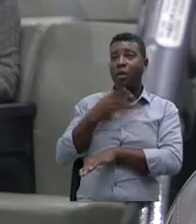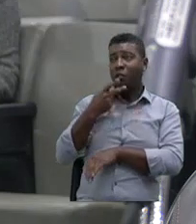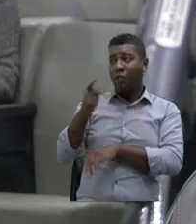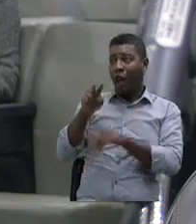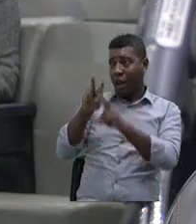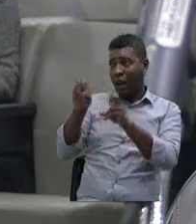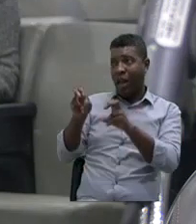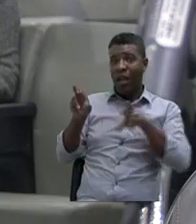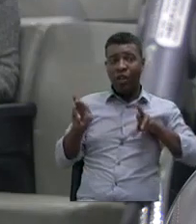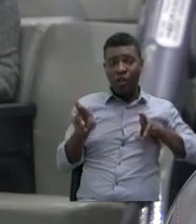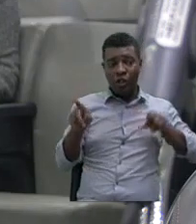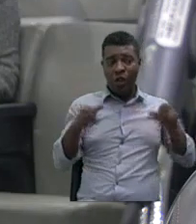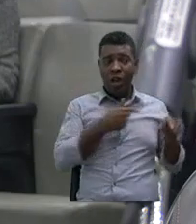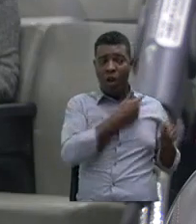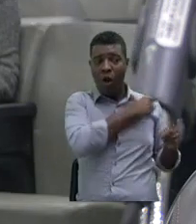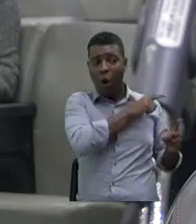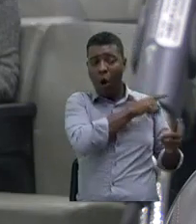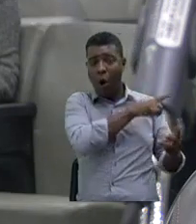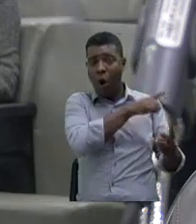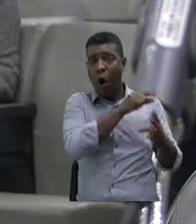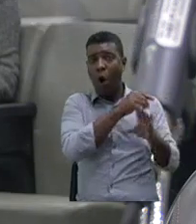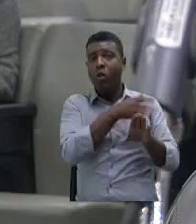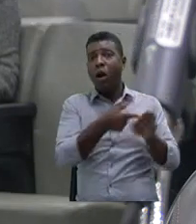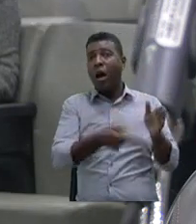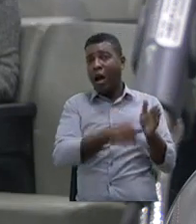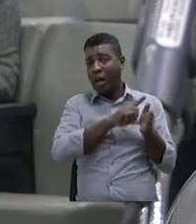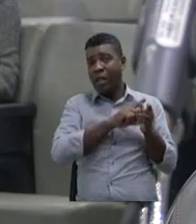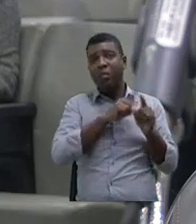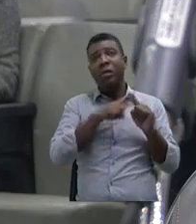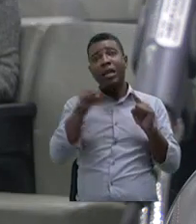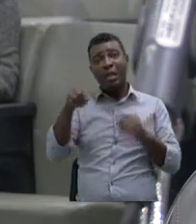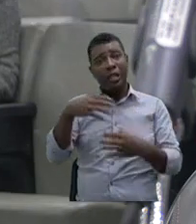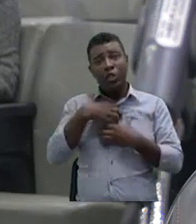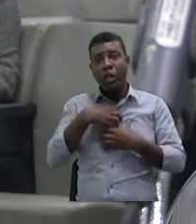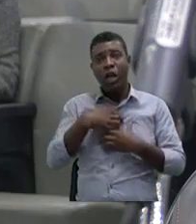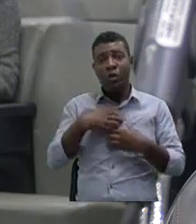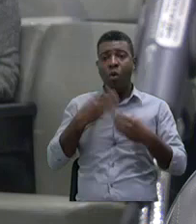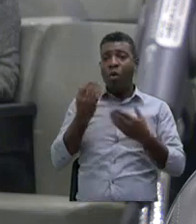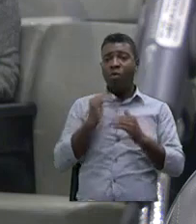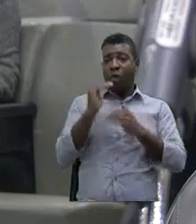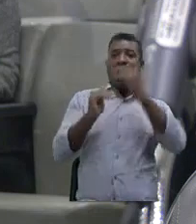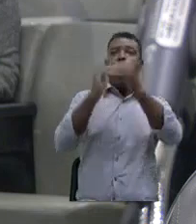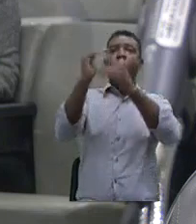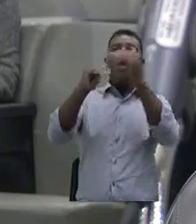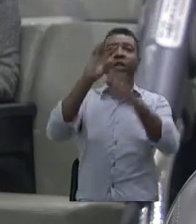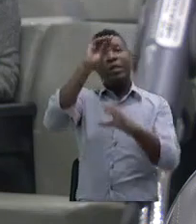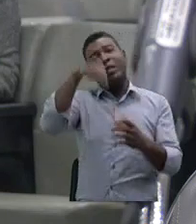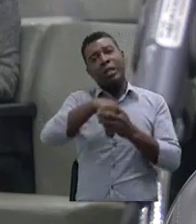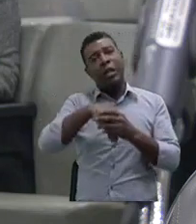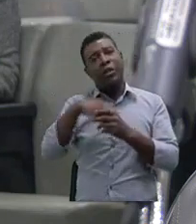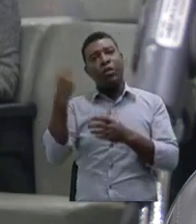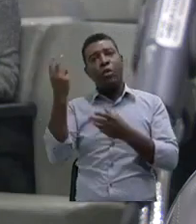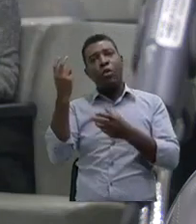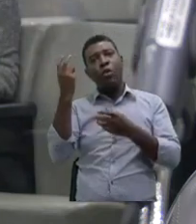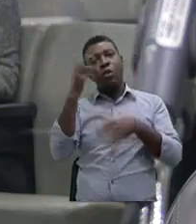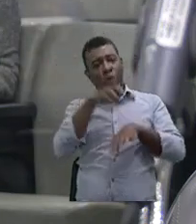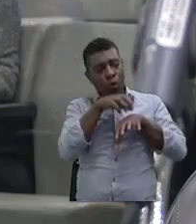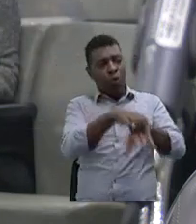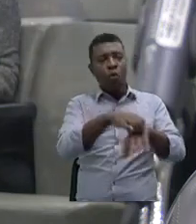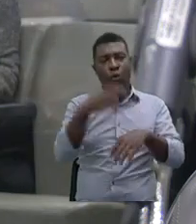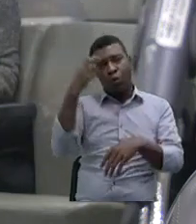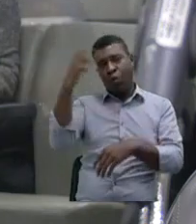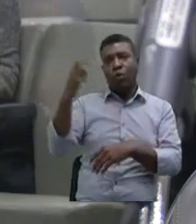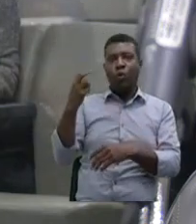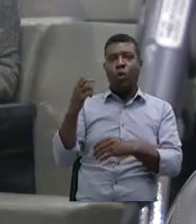antecederam, mas desse jeito não se avança nem no turismo nem na cultura. E eu entendo que não é por falta de